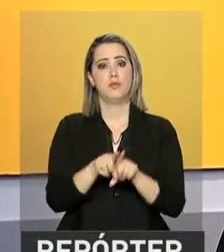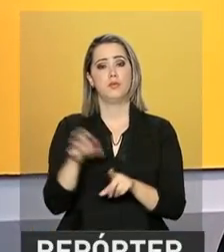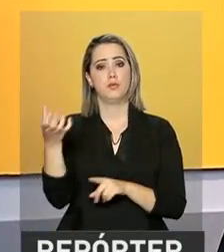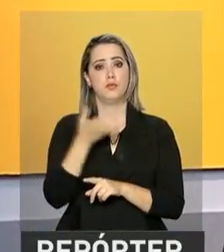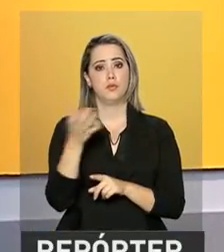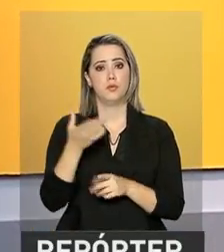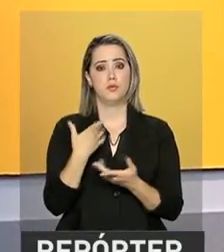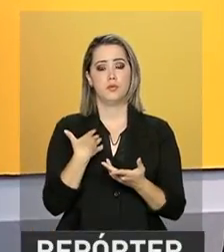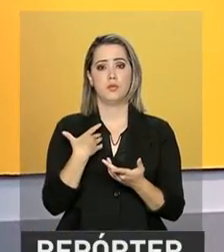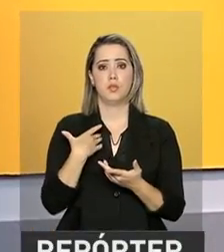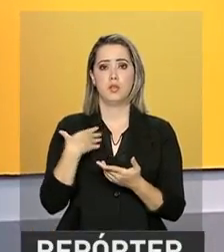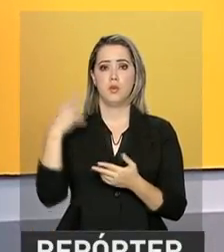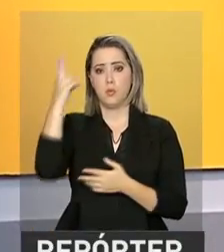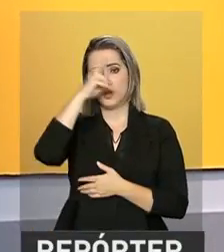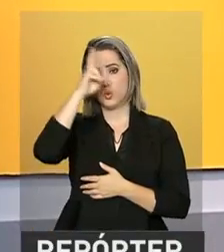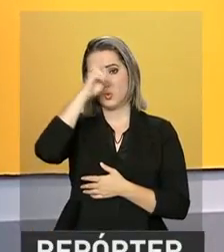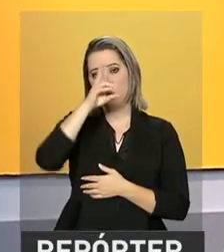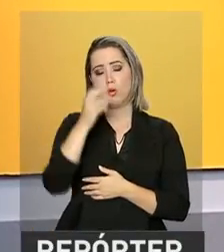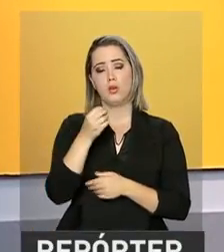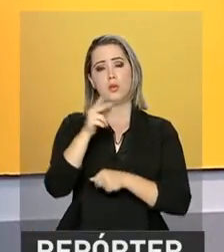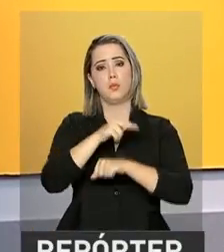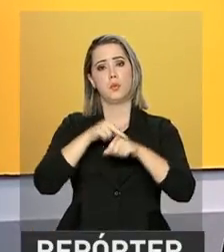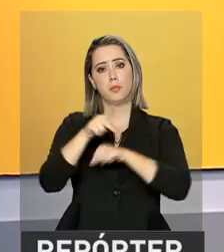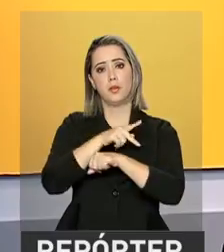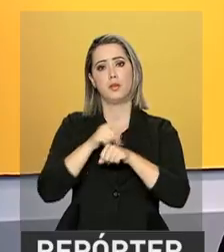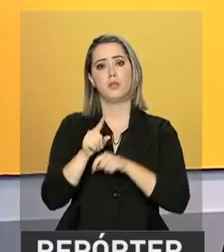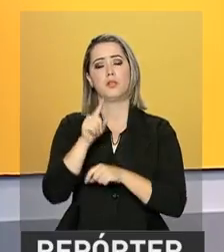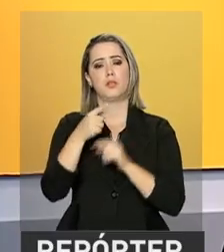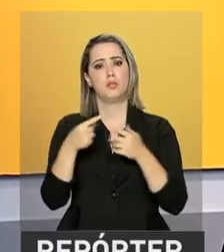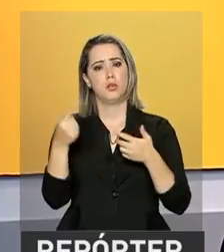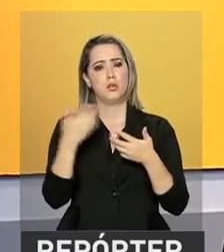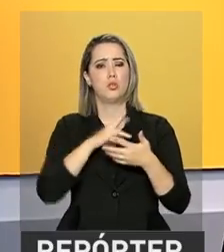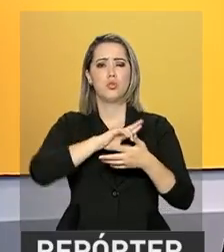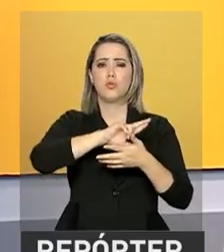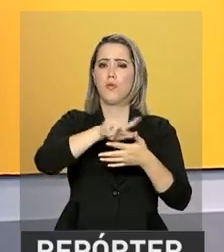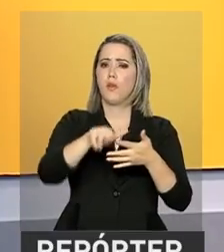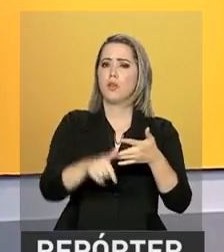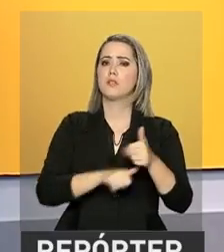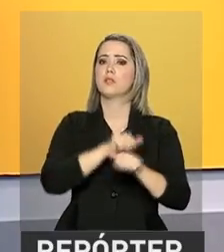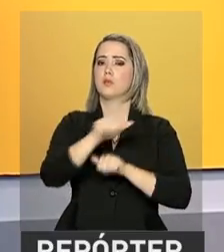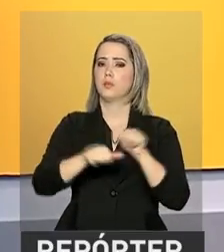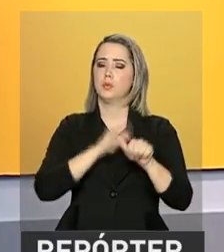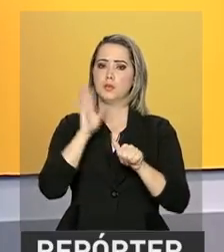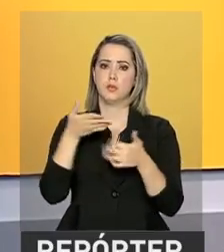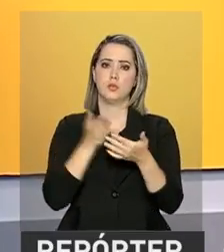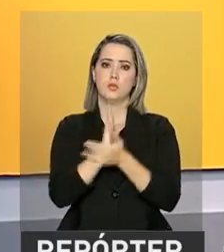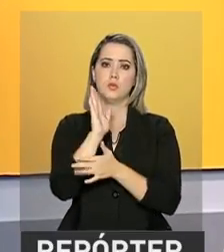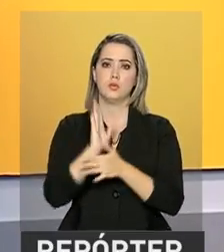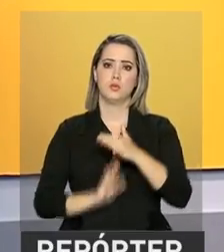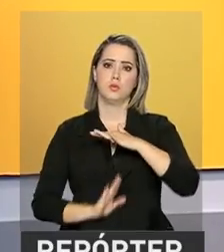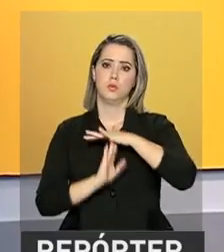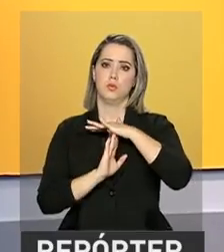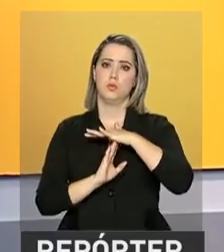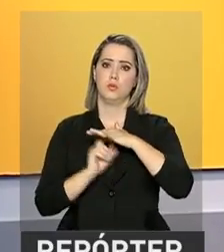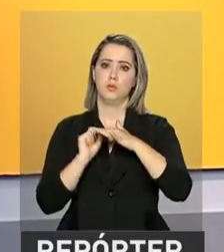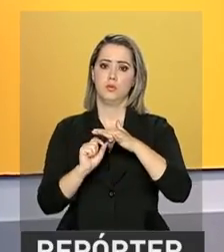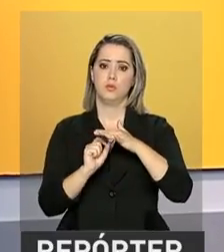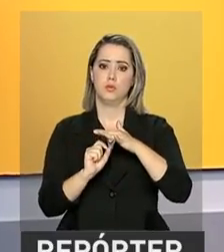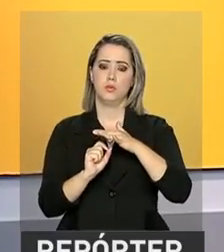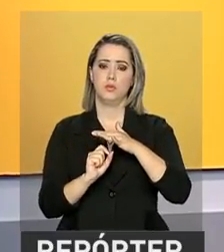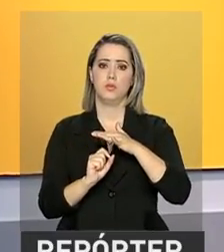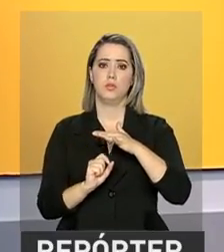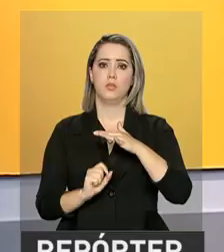deixar um legado para o país entre eles algumas mudanças já aprovadas como testo como teto